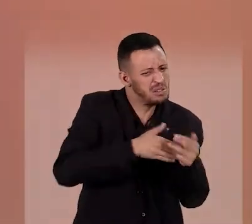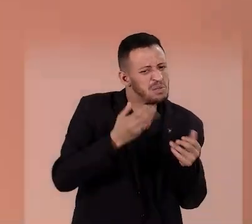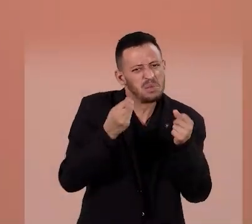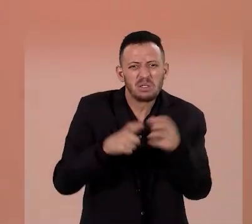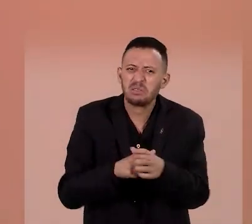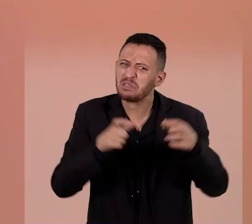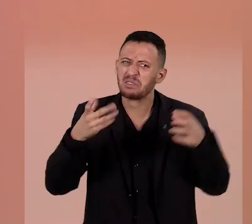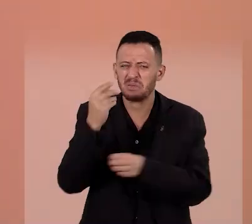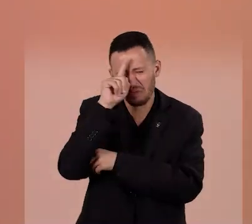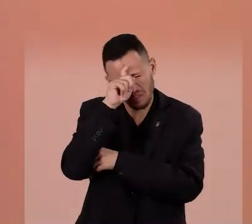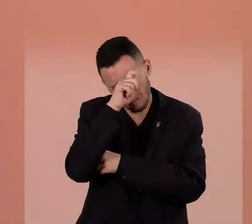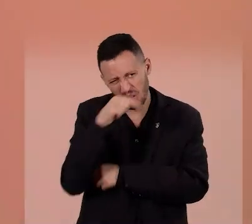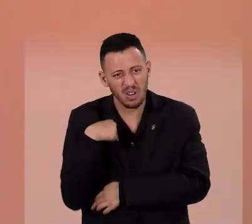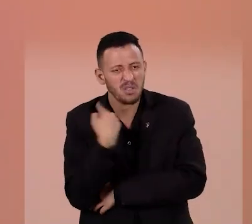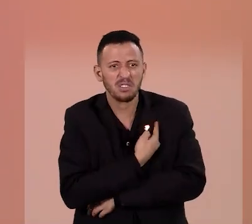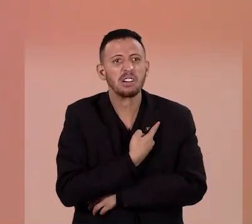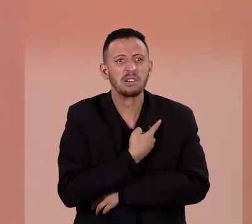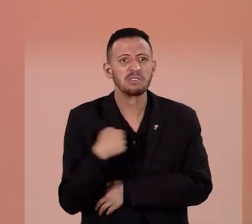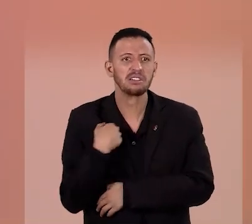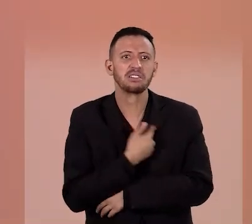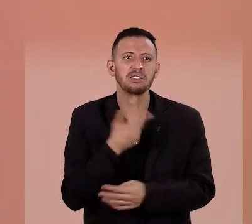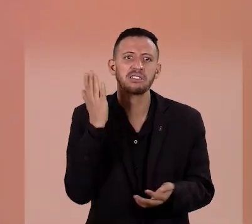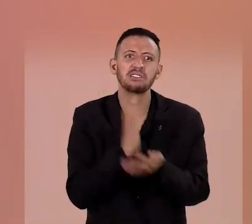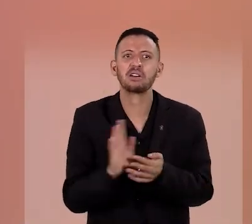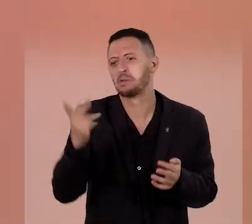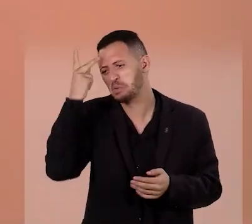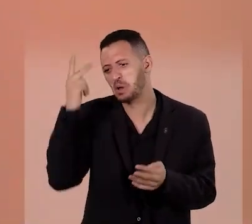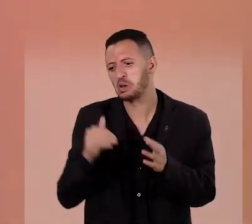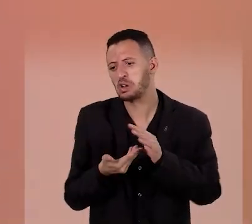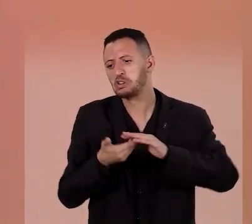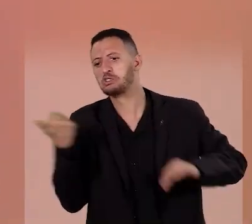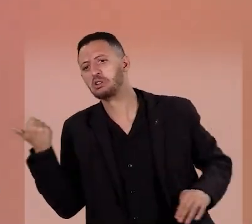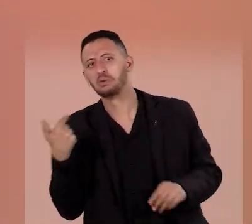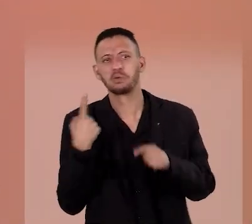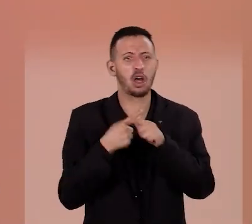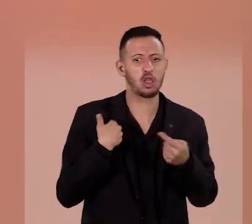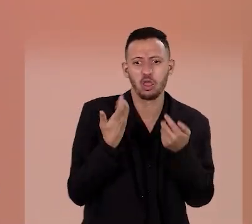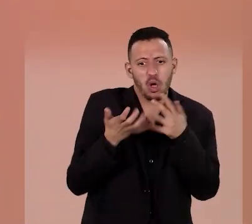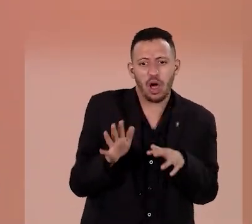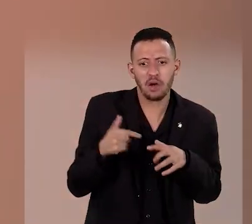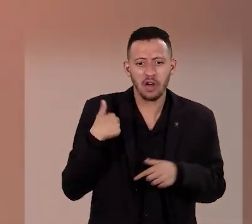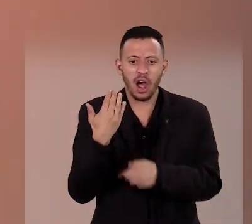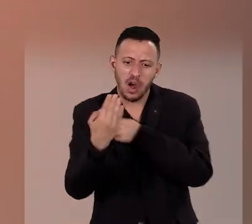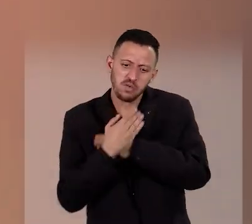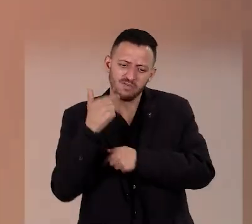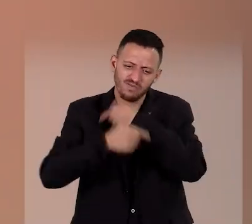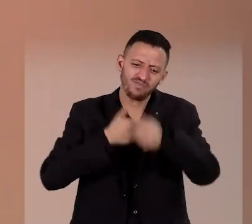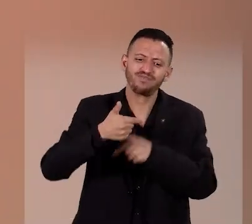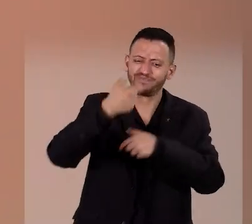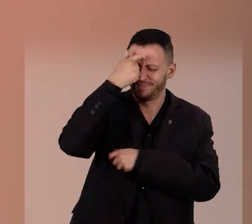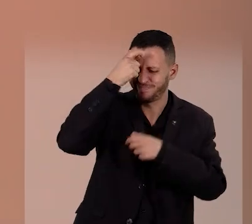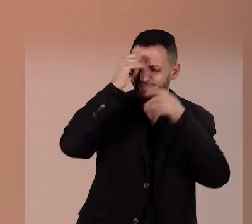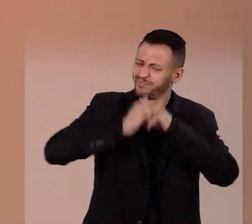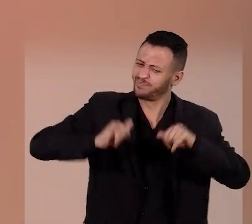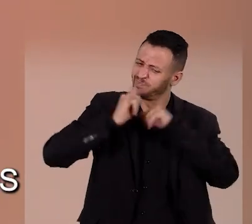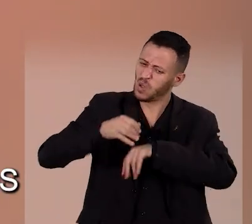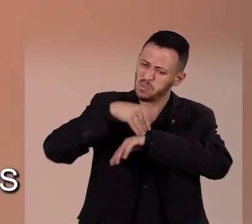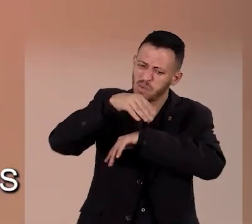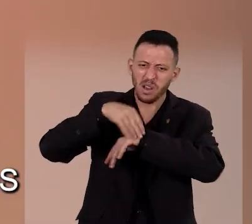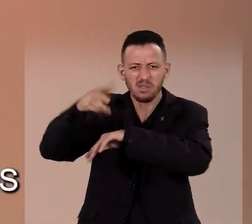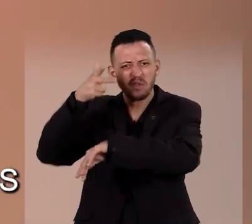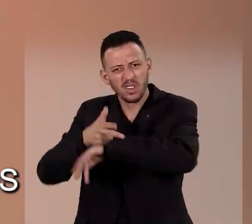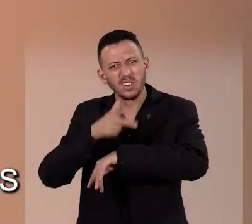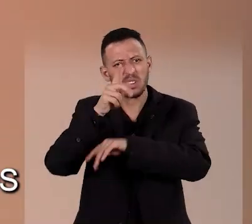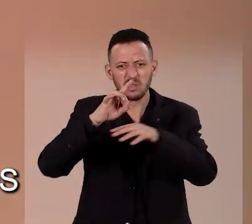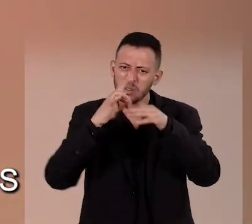as barreiras são tão grandes, mas tão difíceis para nós, que a gente acaba sendo excluído, mas não porque a gente quer. Ajude nesse trabalho de conscientização e